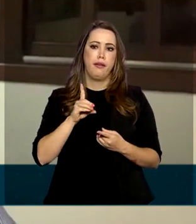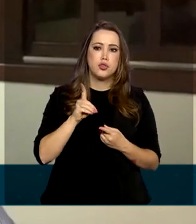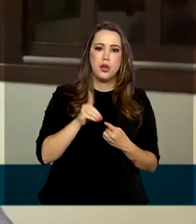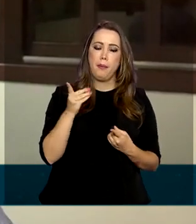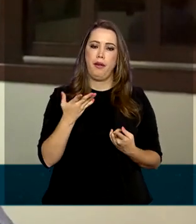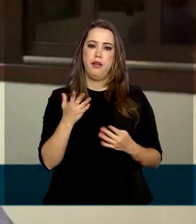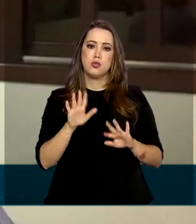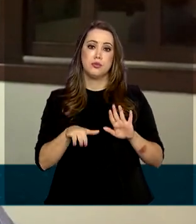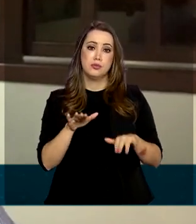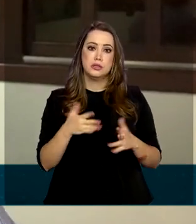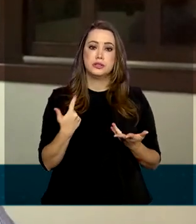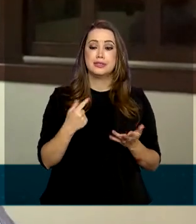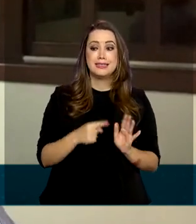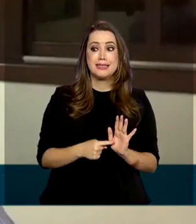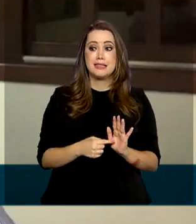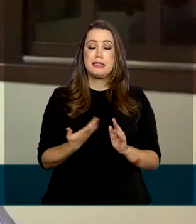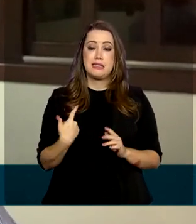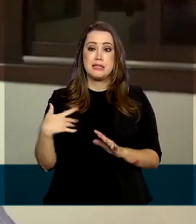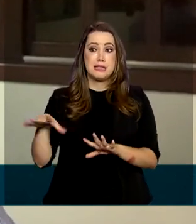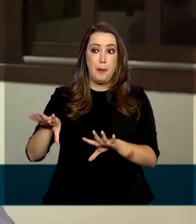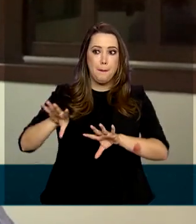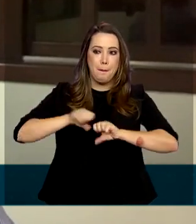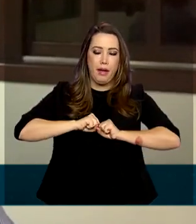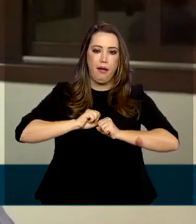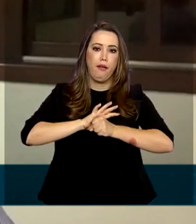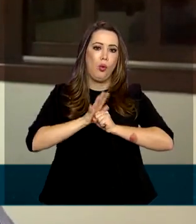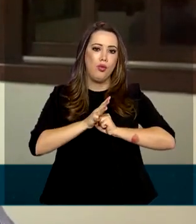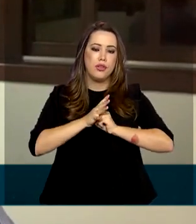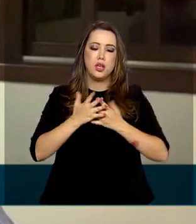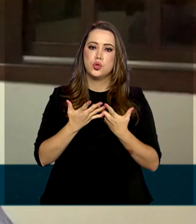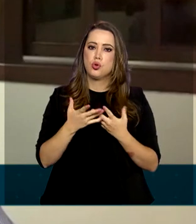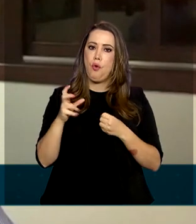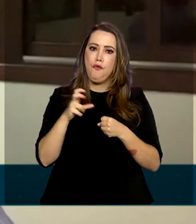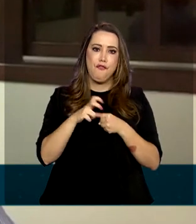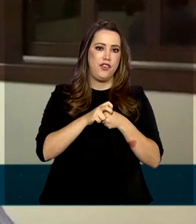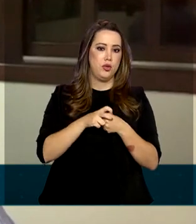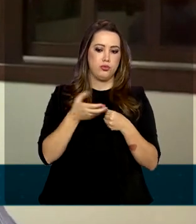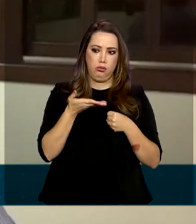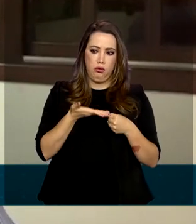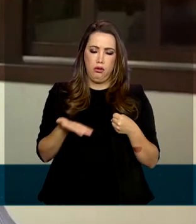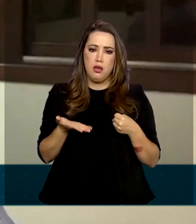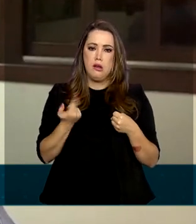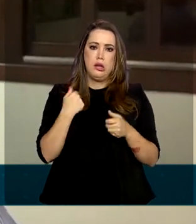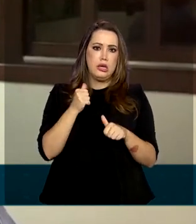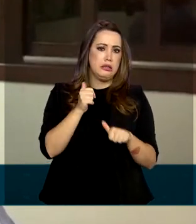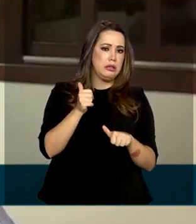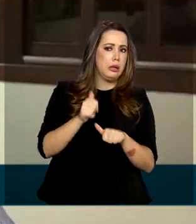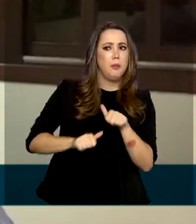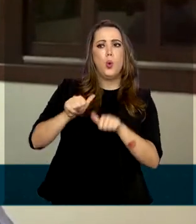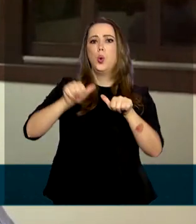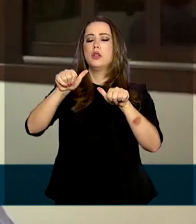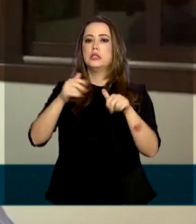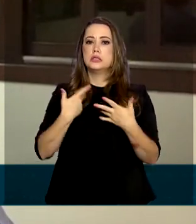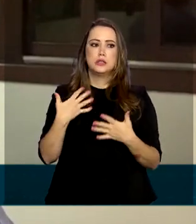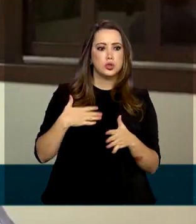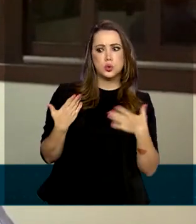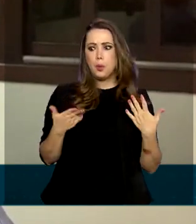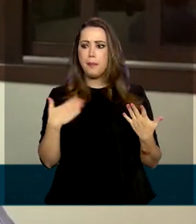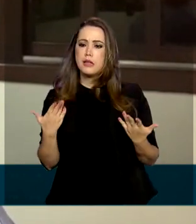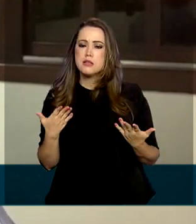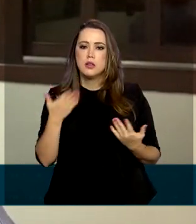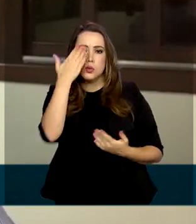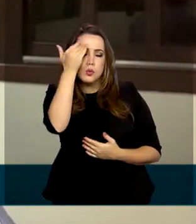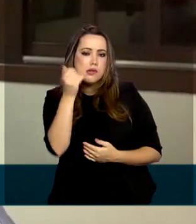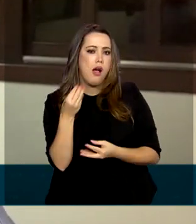e que se exposto a uma infecção por um vírus como este, que muda tanto, que nos dá tantas surpresas,